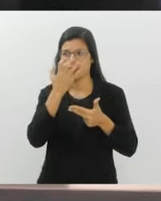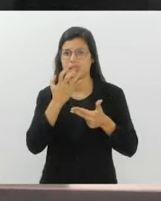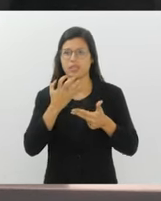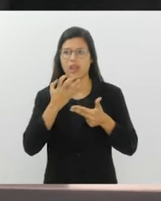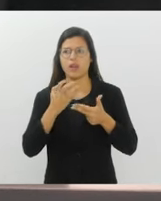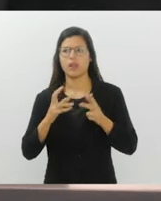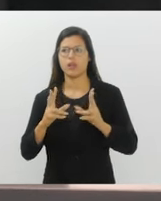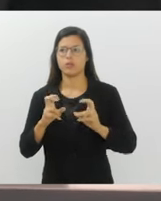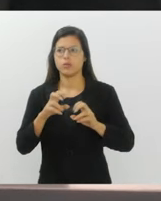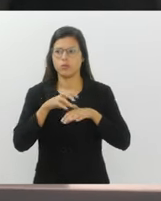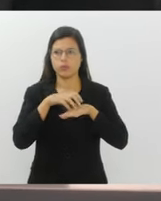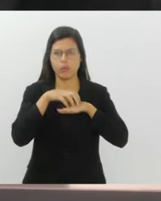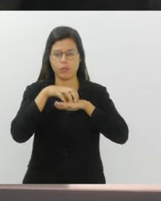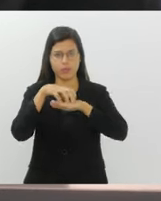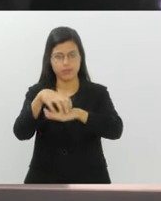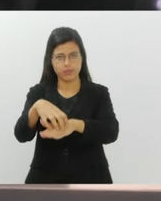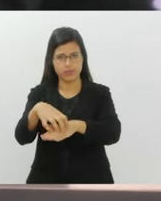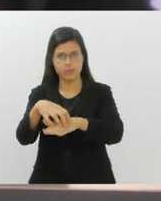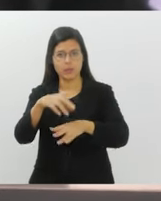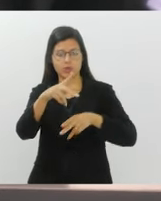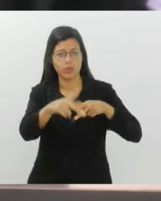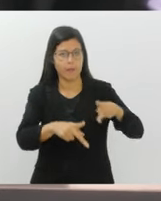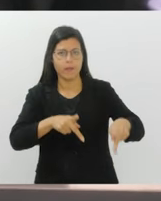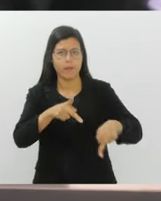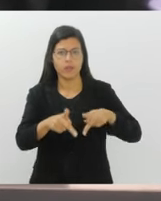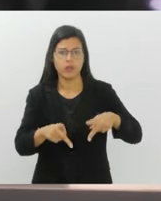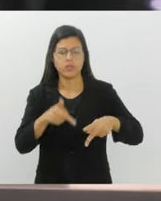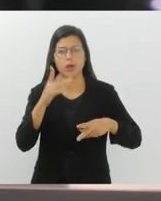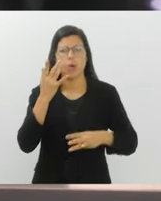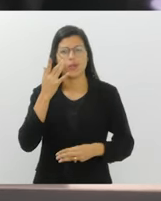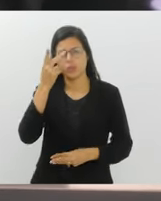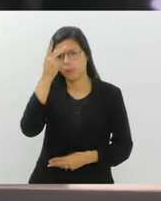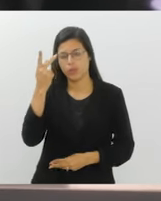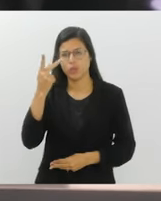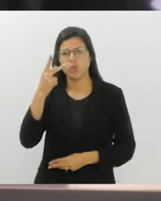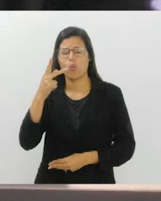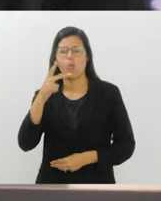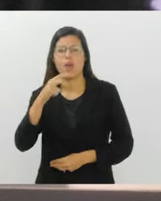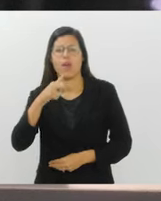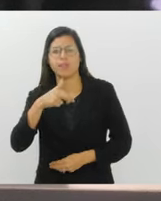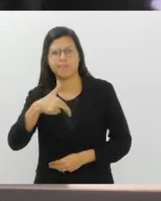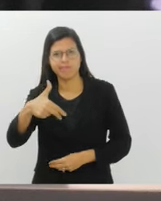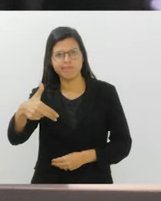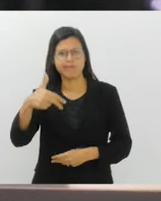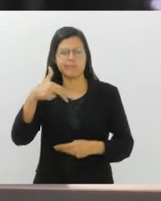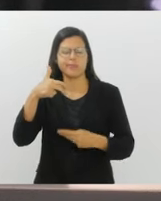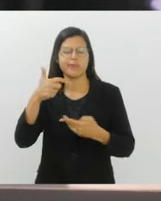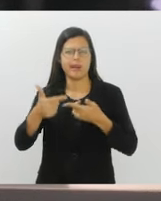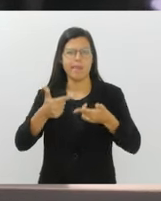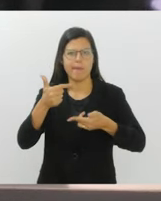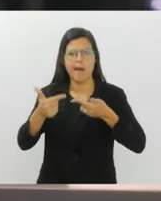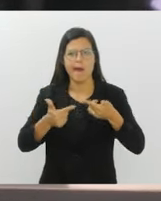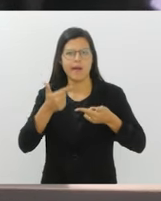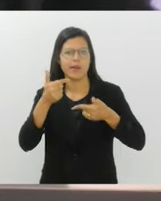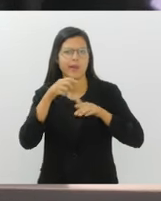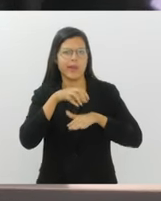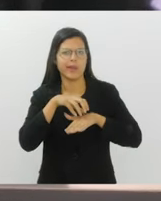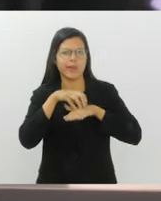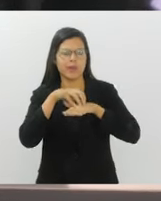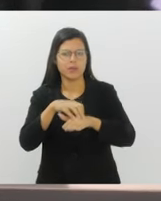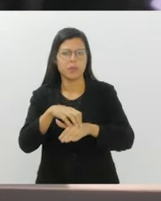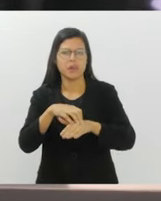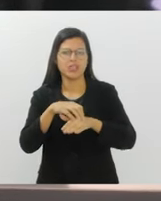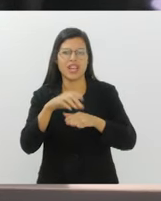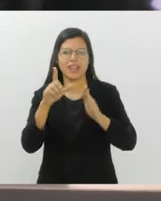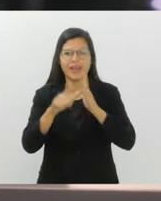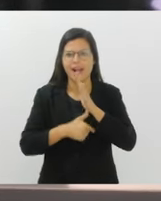população, que eu acho que uma pessoa, quando ela vai para o trabalho e pega um transporte que atrasa, que não tem conforto, que é sujo, eu acho